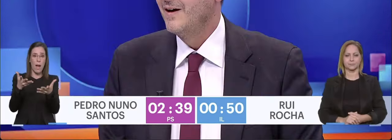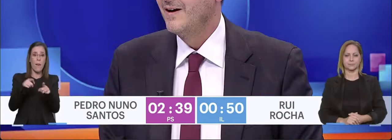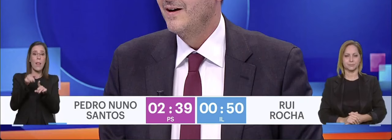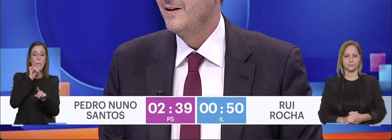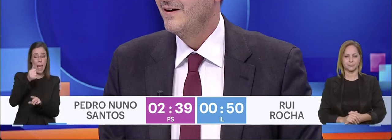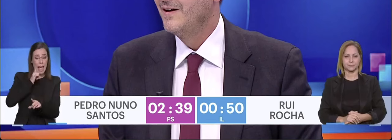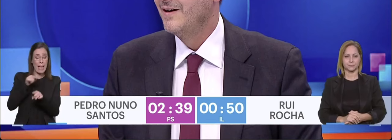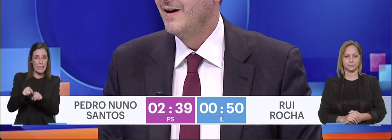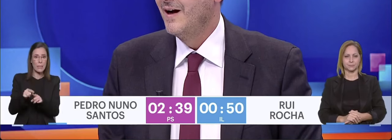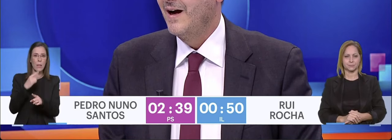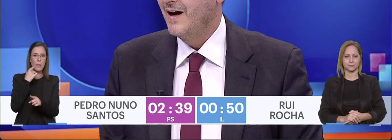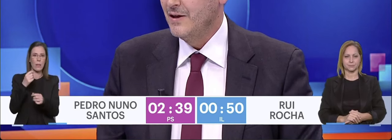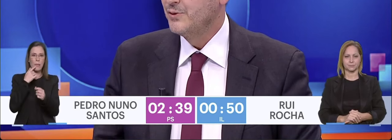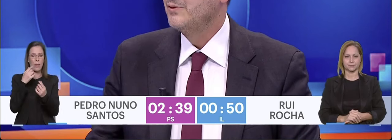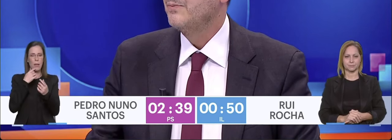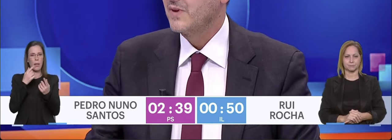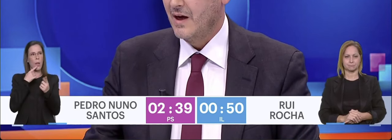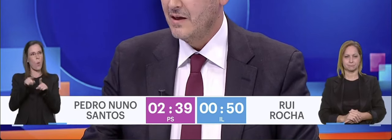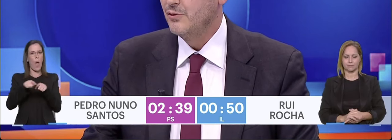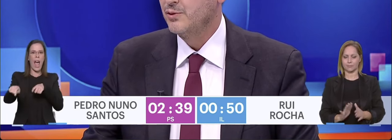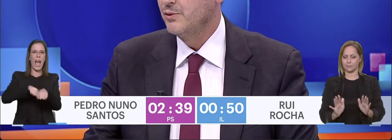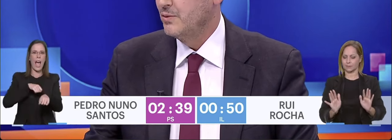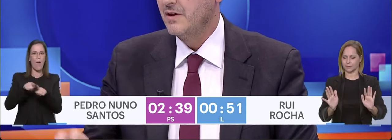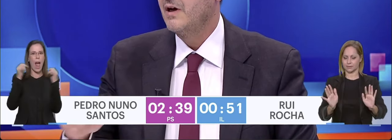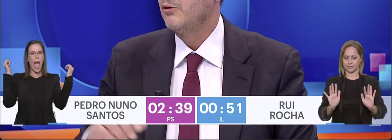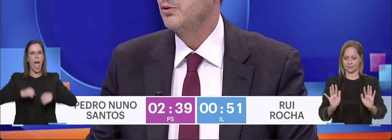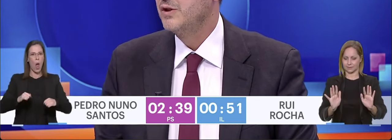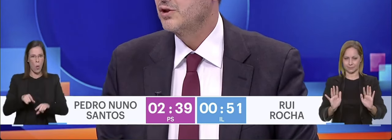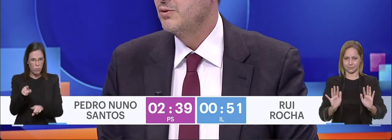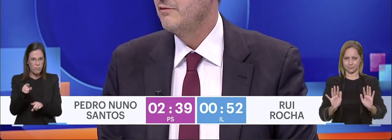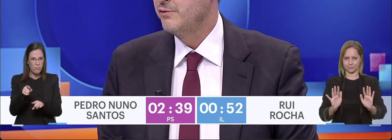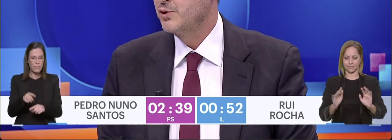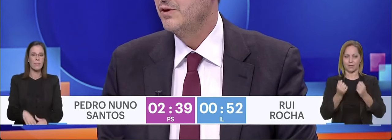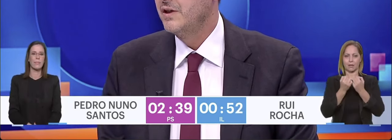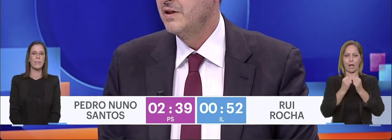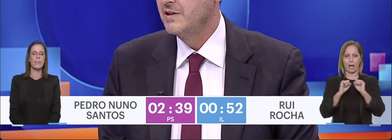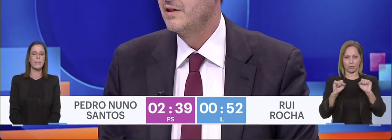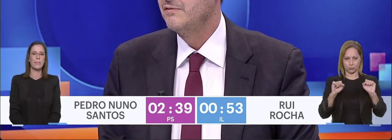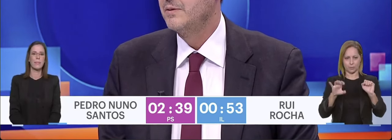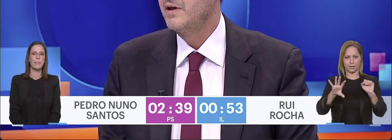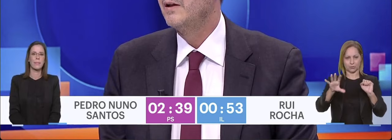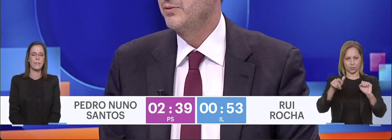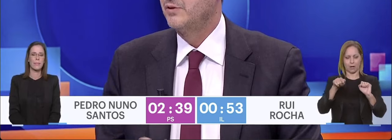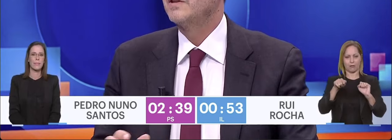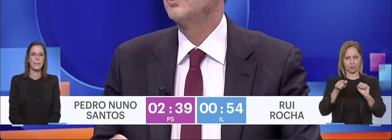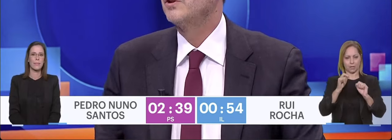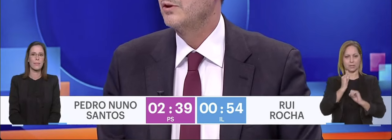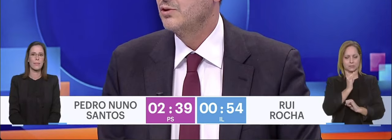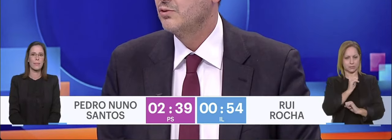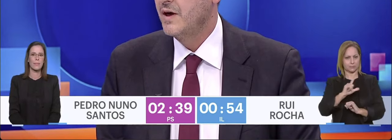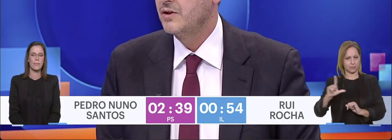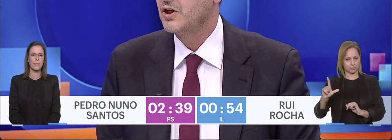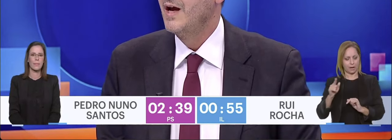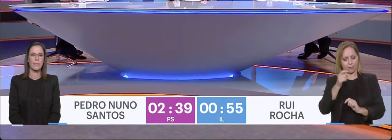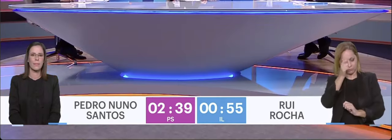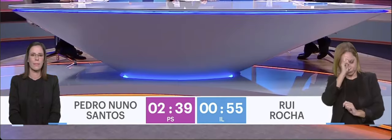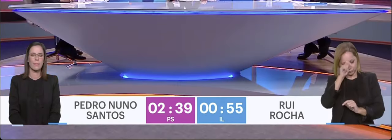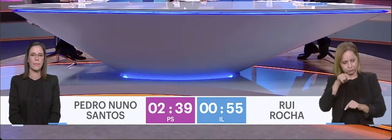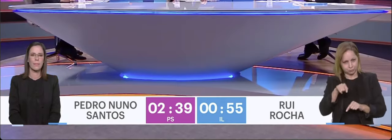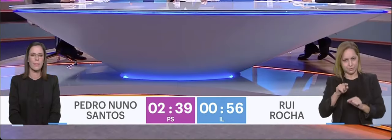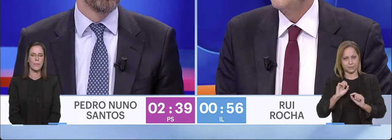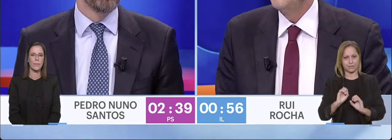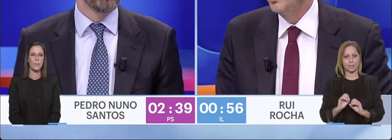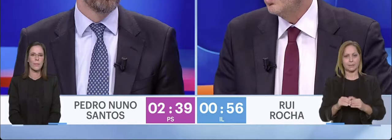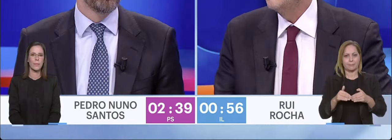Deputado nos Açores a romper o acordo a rasgar o acordo Ah não De todo e a autonomia Regional funciona na iniciativa liberal e portanto essas decisões são tomadas em